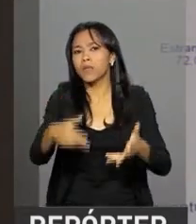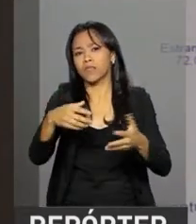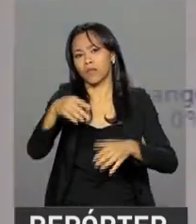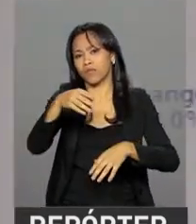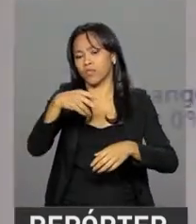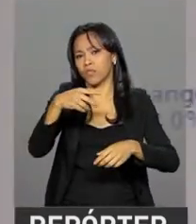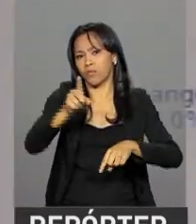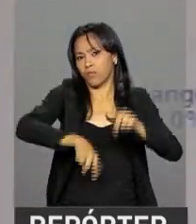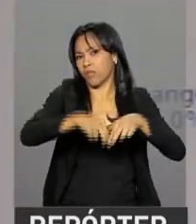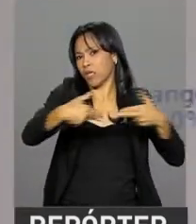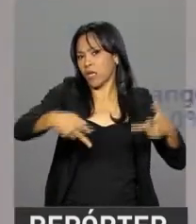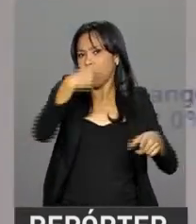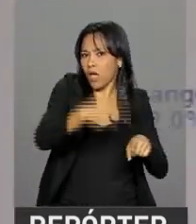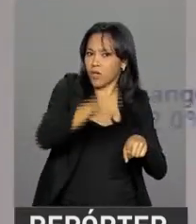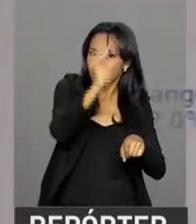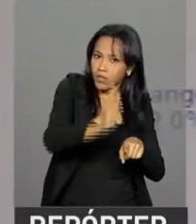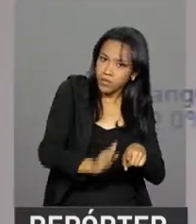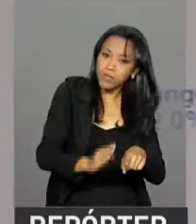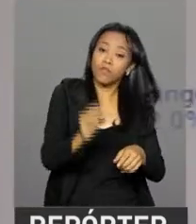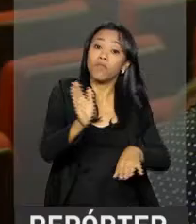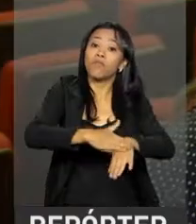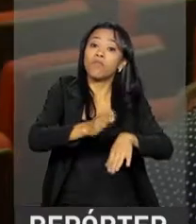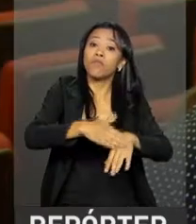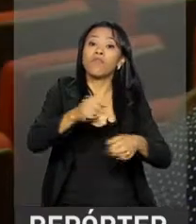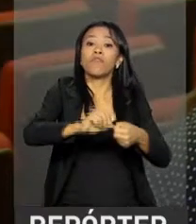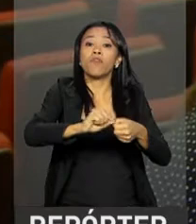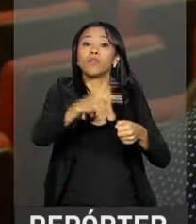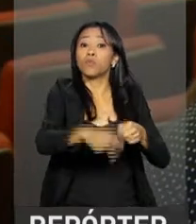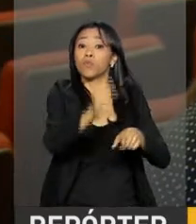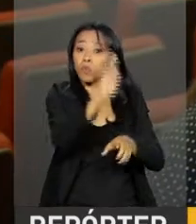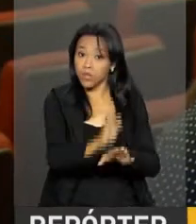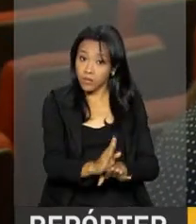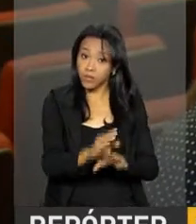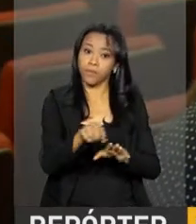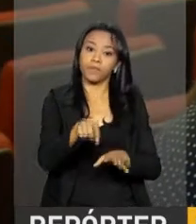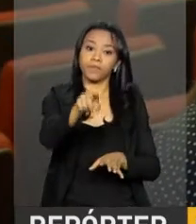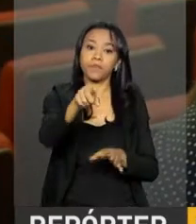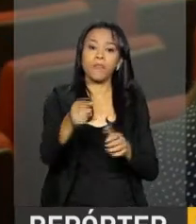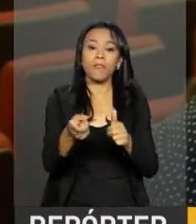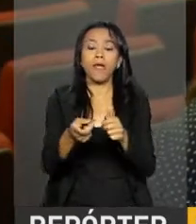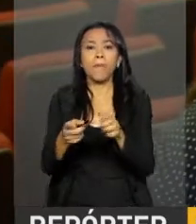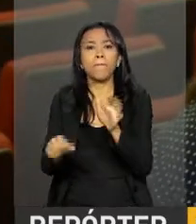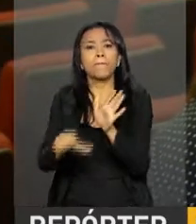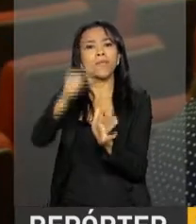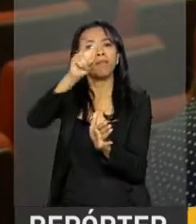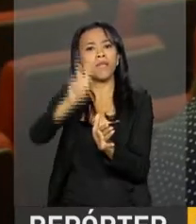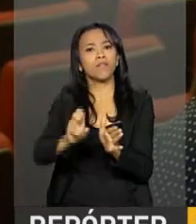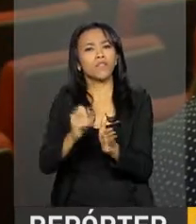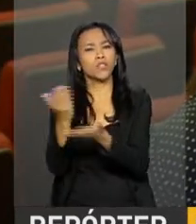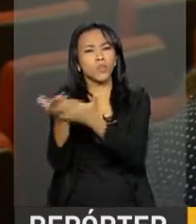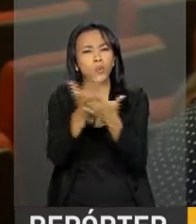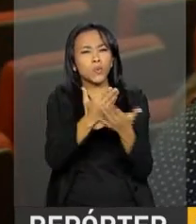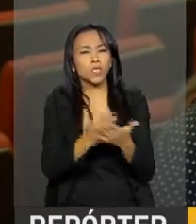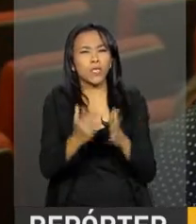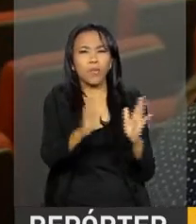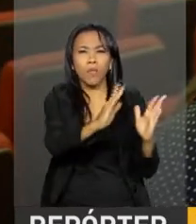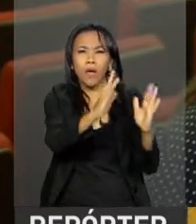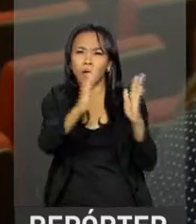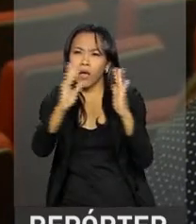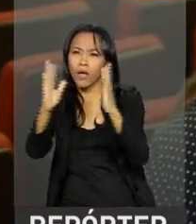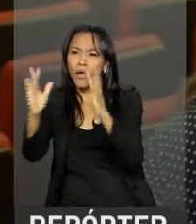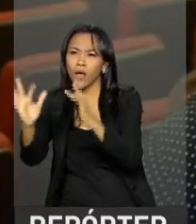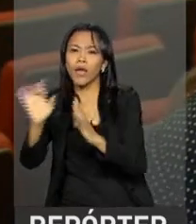nacionais na programação da TV por assinatura. É a primeira vez que a gente está fazendo um estudo com toda a programação, que antes era